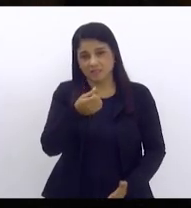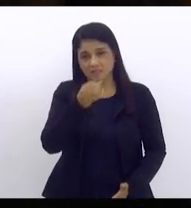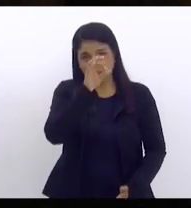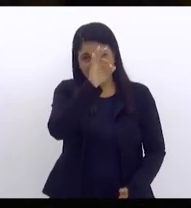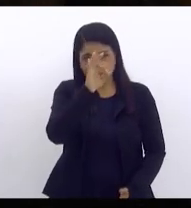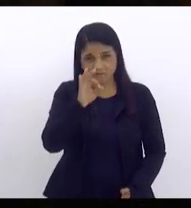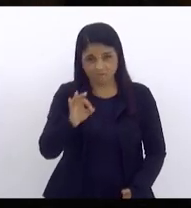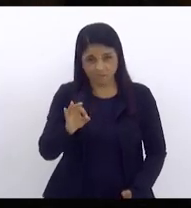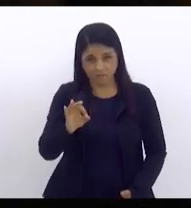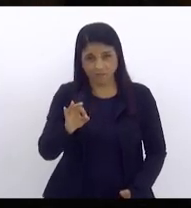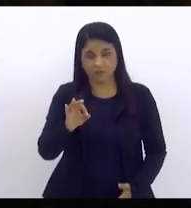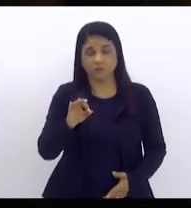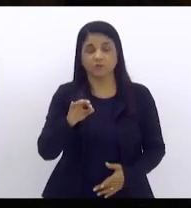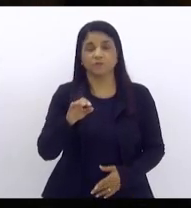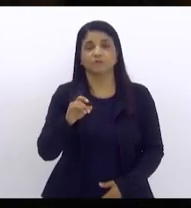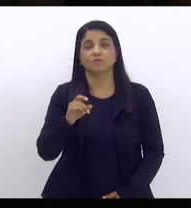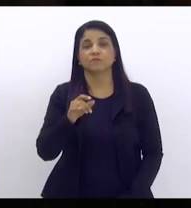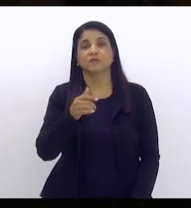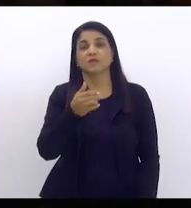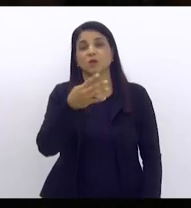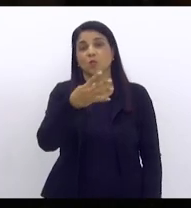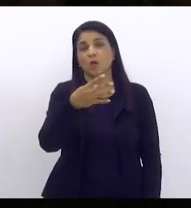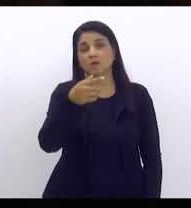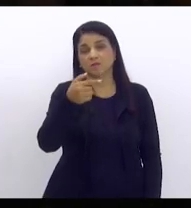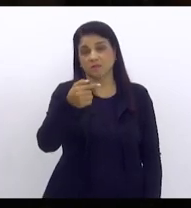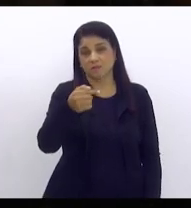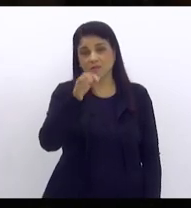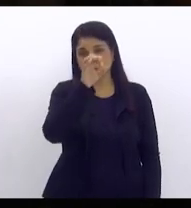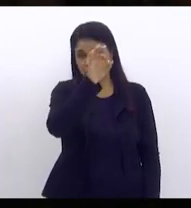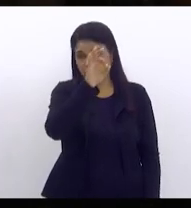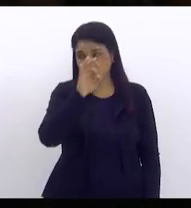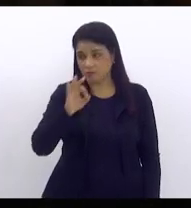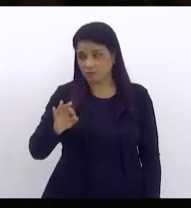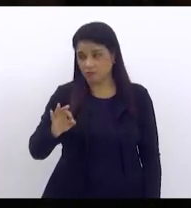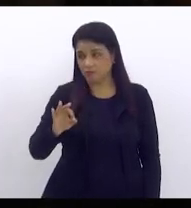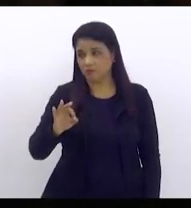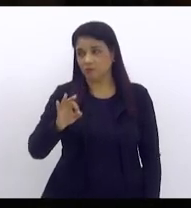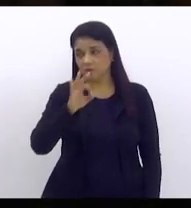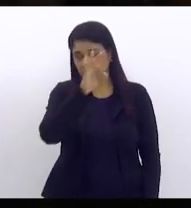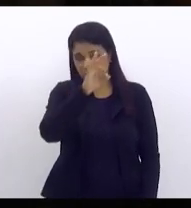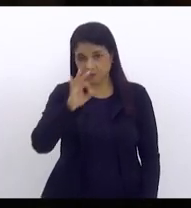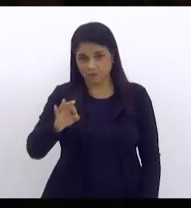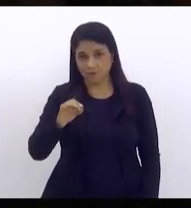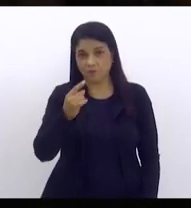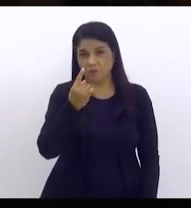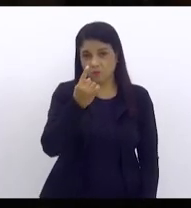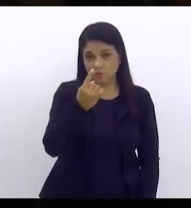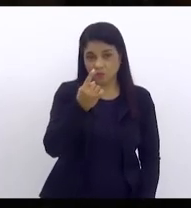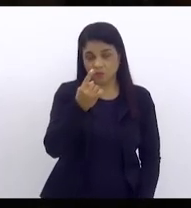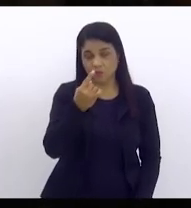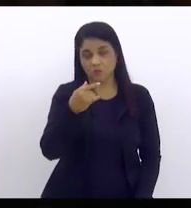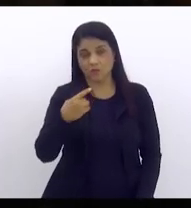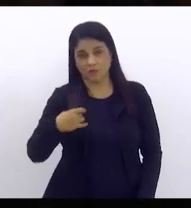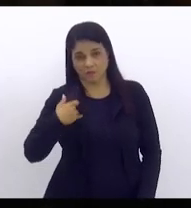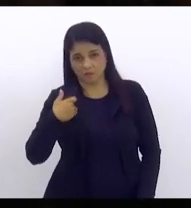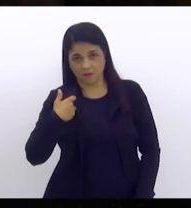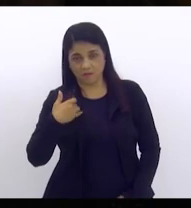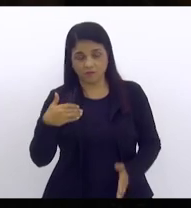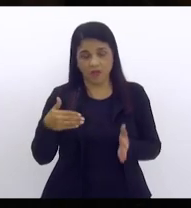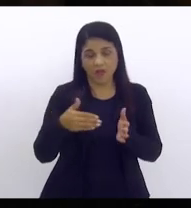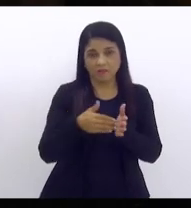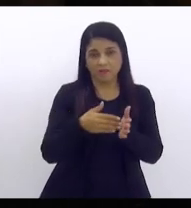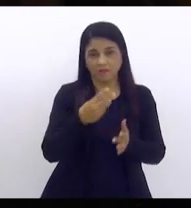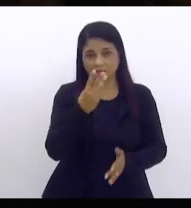16,5% e 47% das famílias com crianças entre 1 e 3 anos que relataram